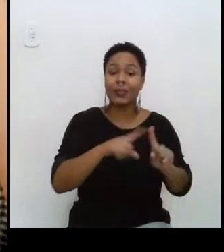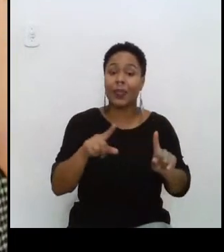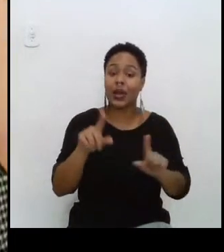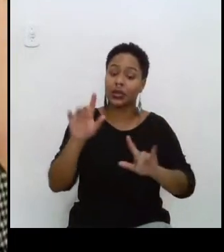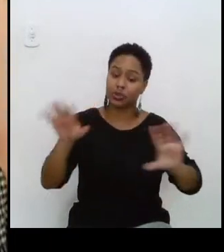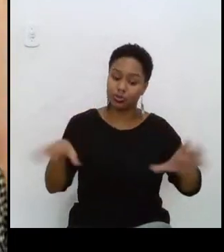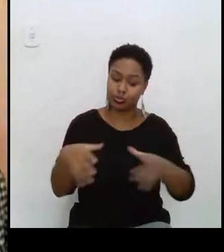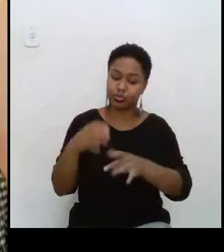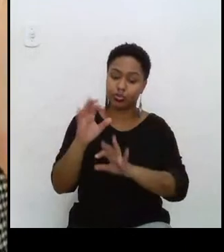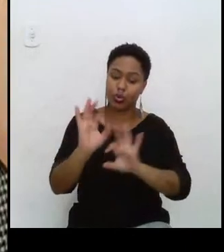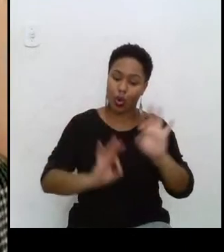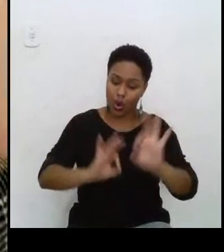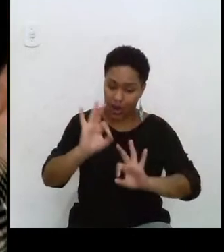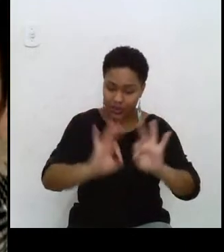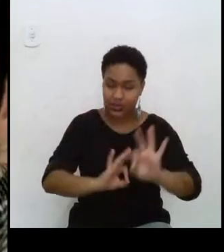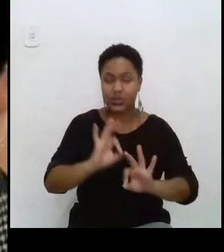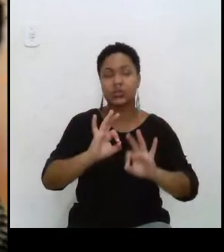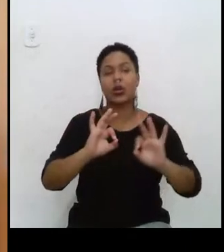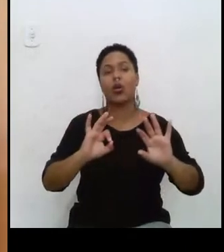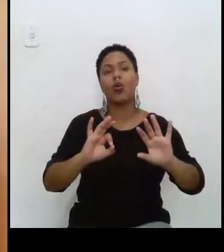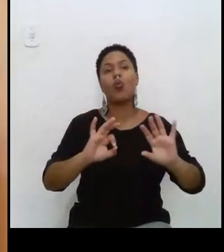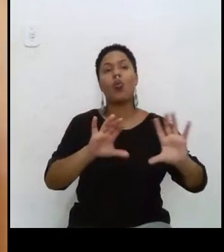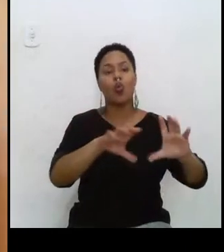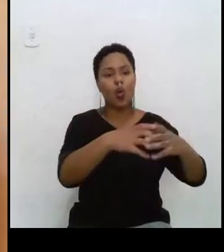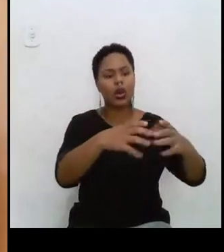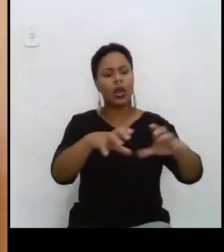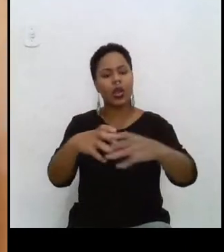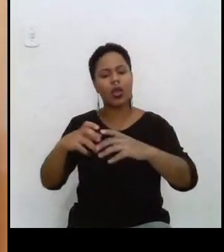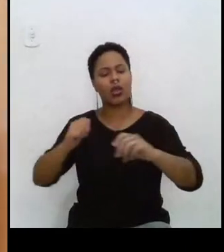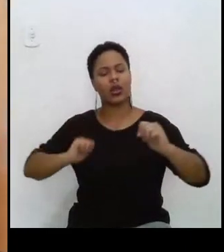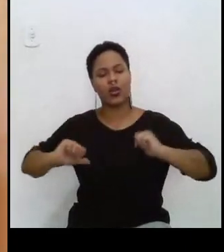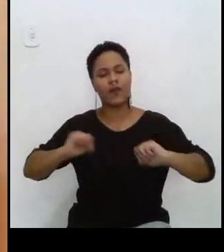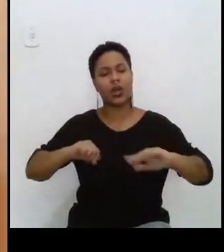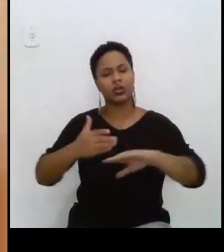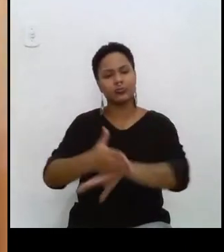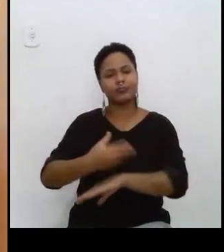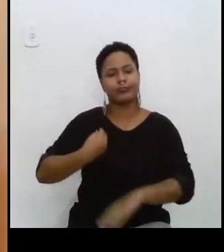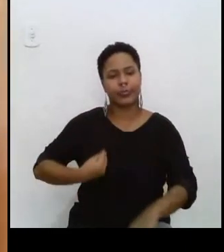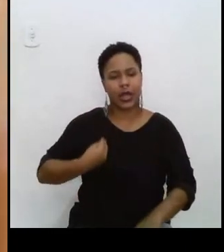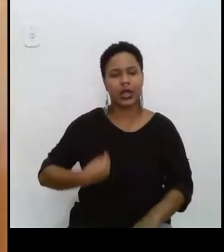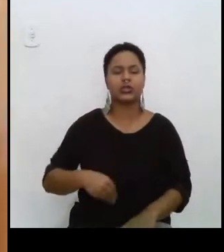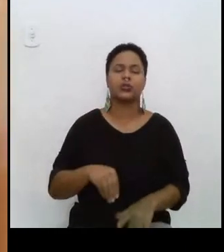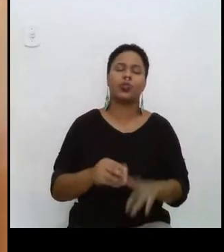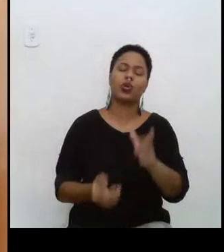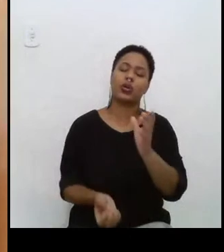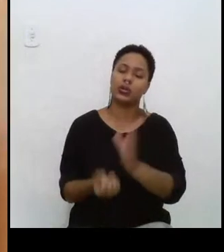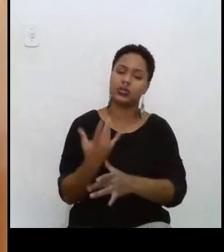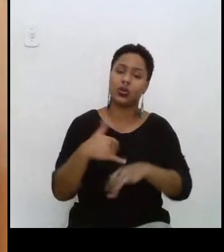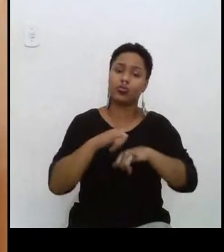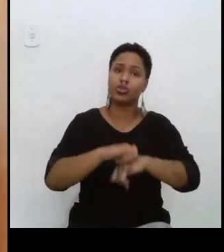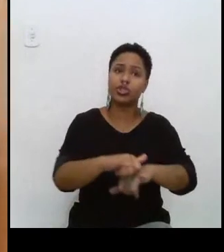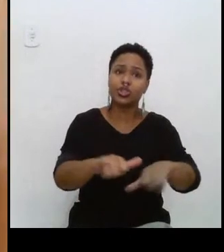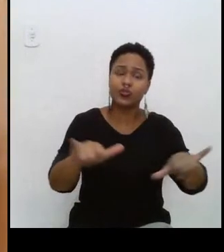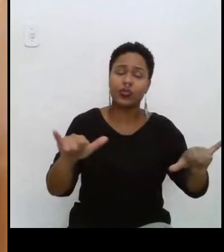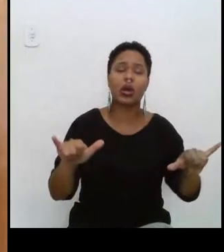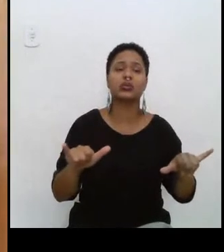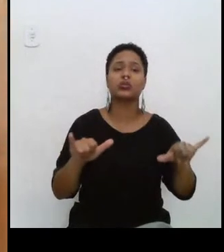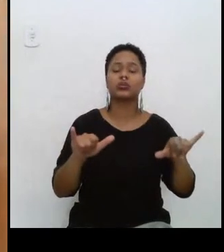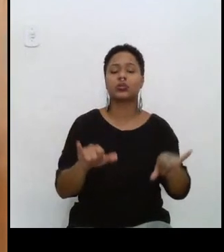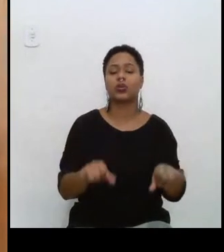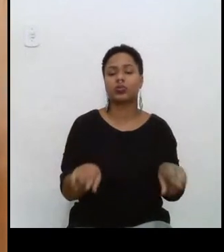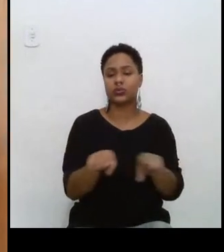participaram dessa Grécia e desce ali funcionam e essa convocatória não respondo a criar estou ansioso